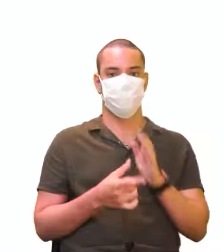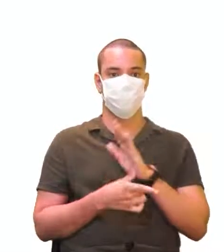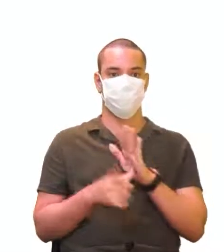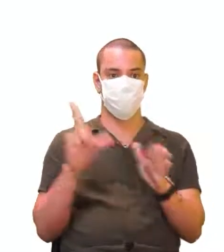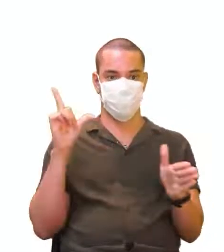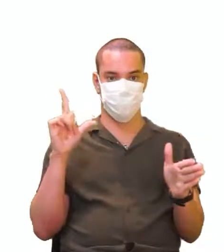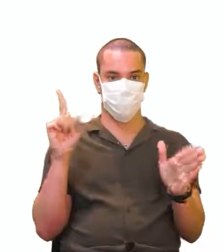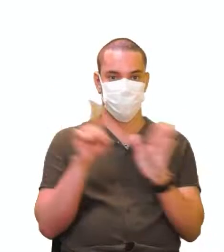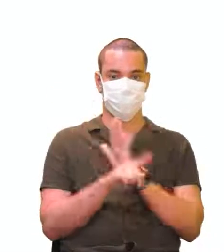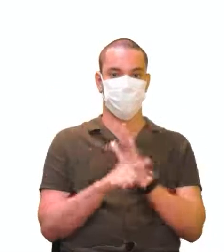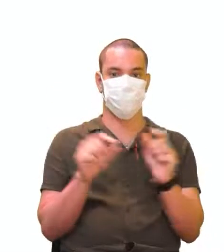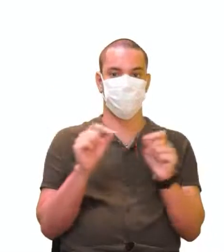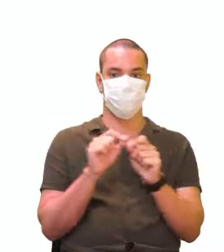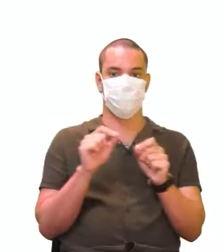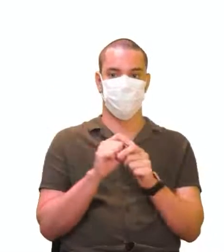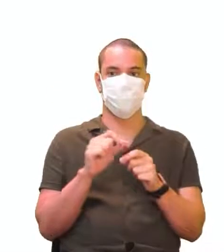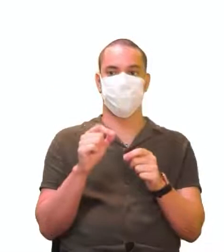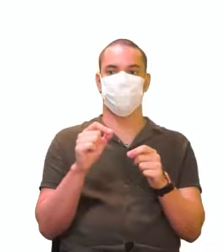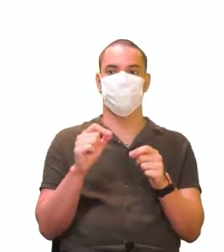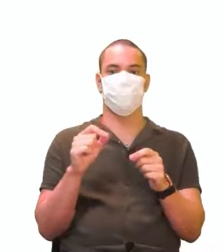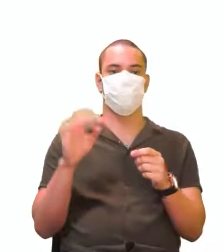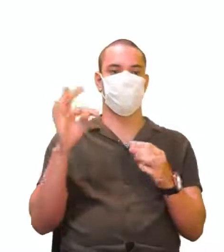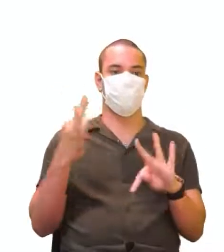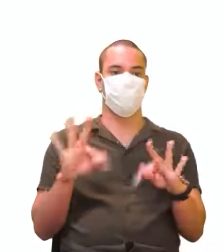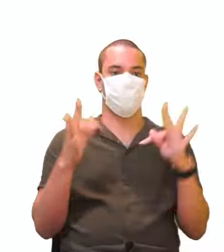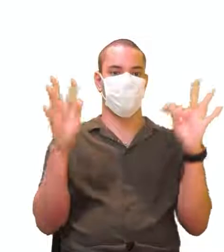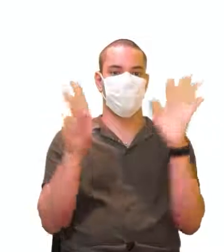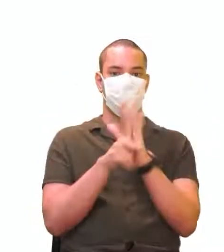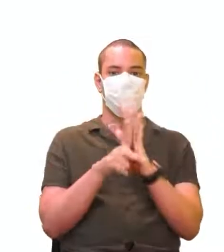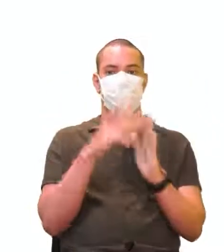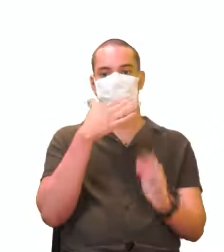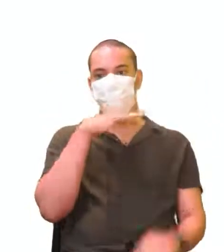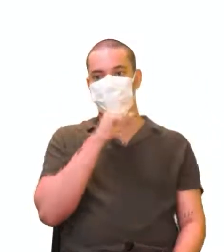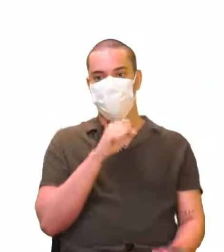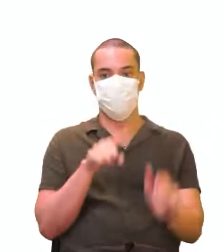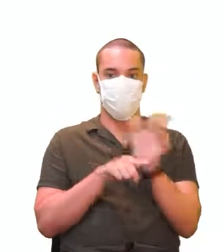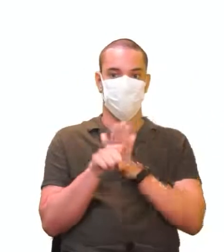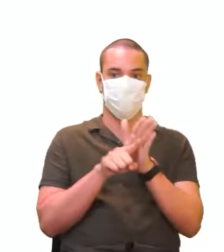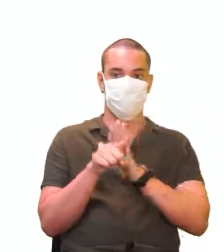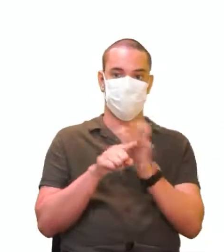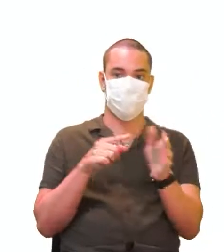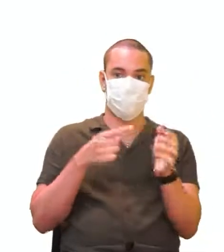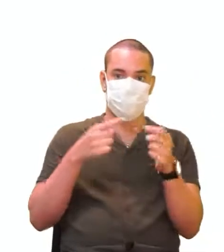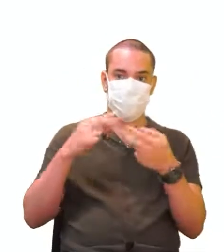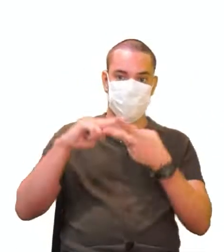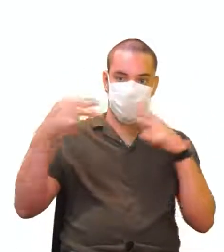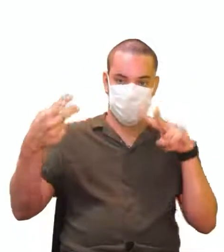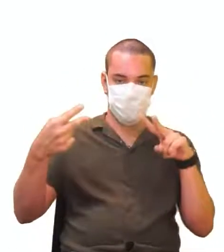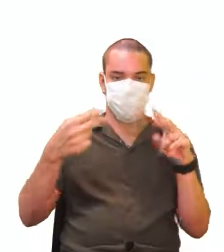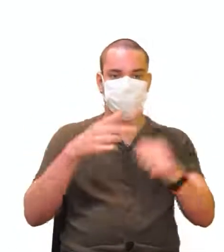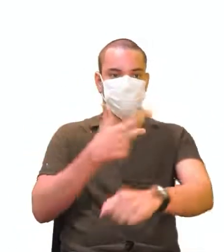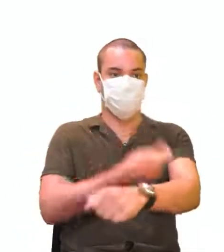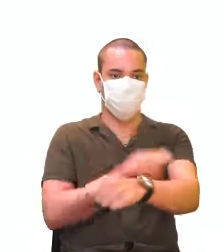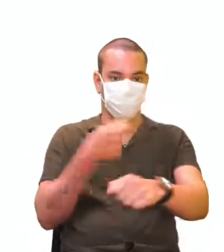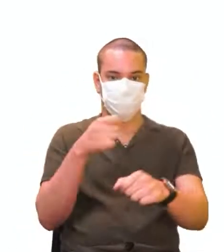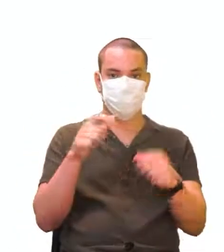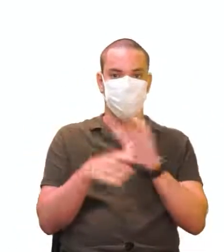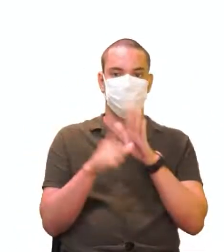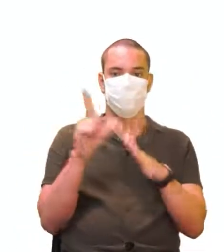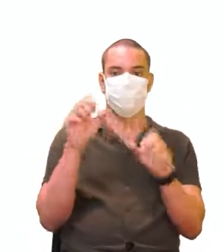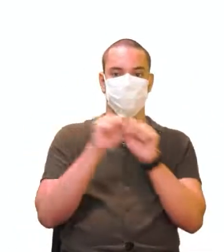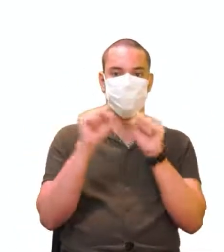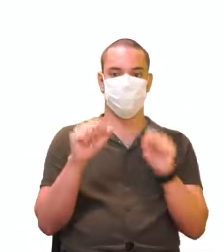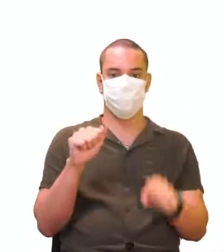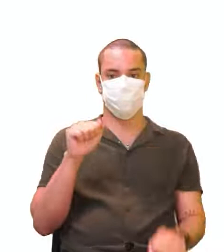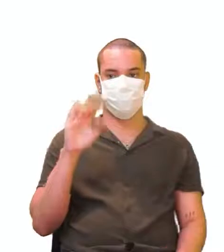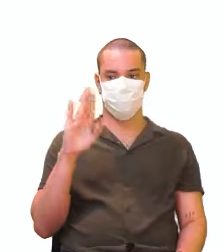Antes de técnicas modernas de determinação de paternidade para o exame de DNA, o sistema de determinação sanguínea ABO foi